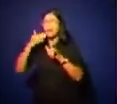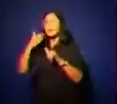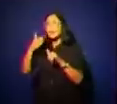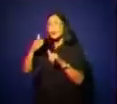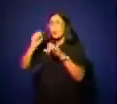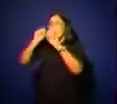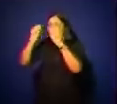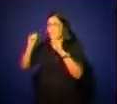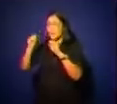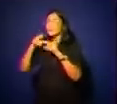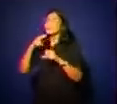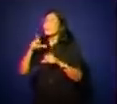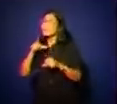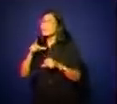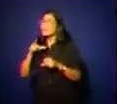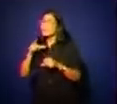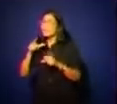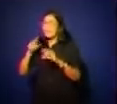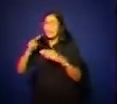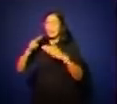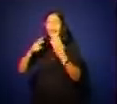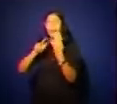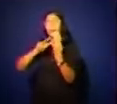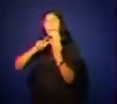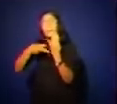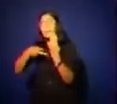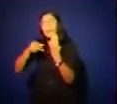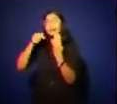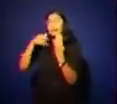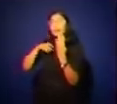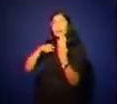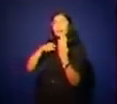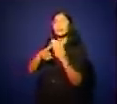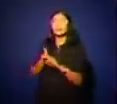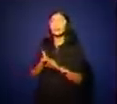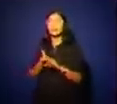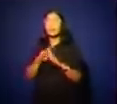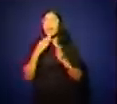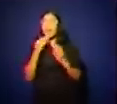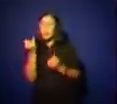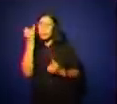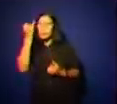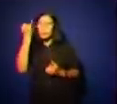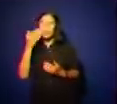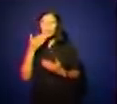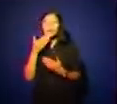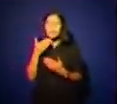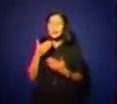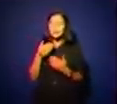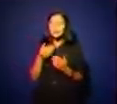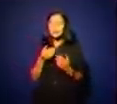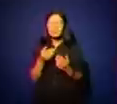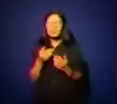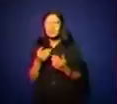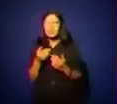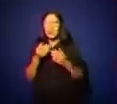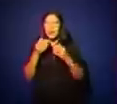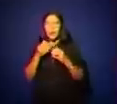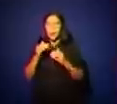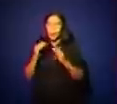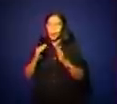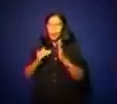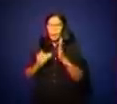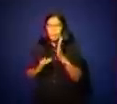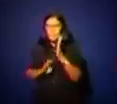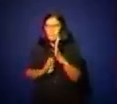no sistema mas eu acho que é importante essa coisa de que o mercado é o mercado o crescimento do mercado